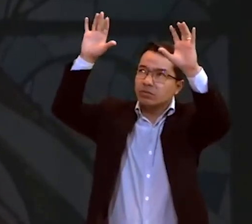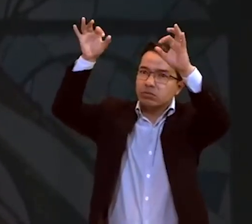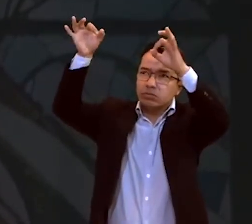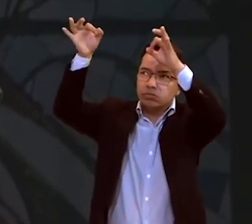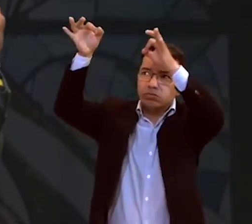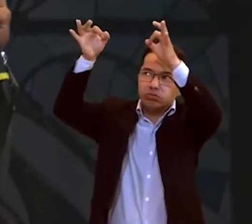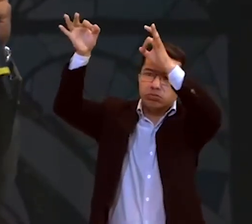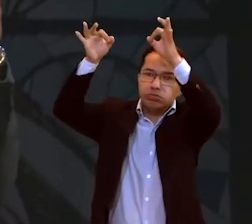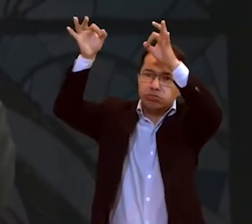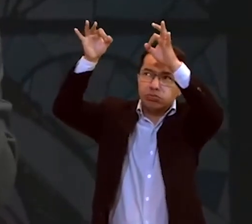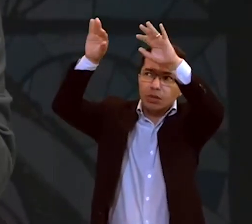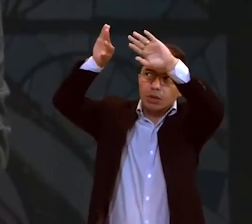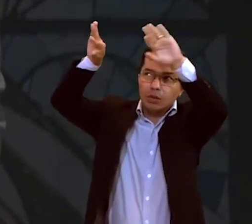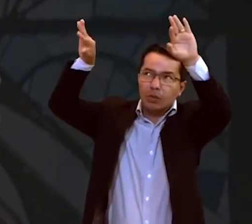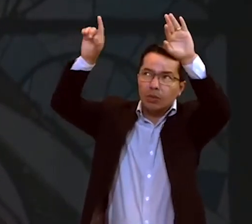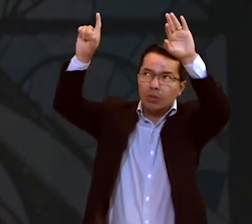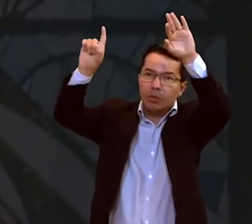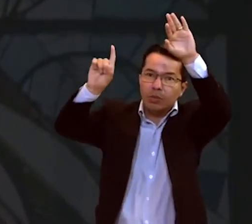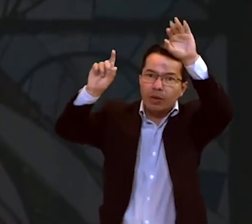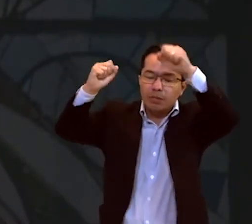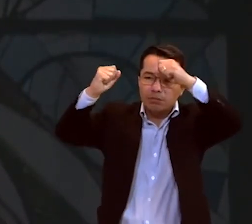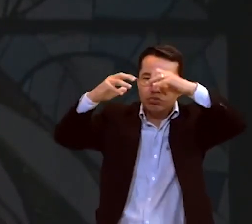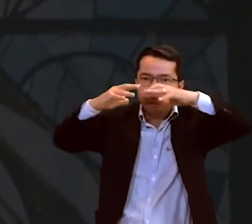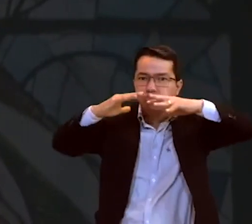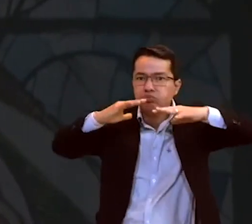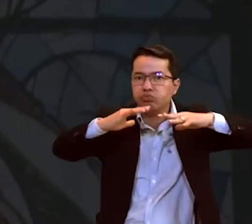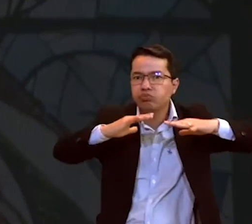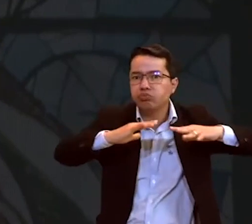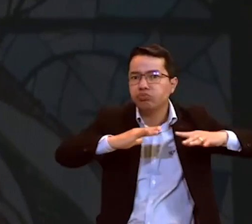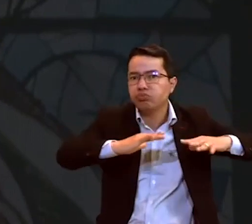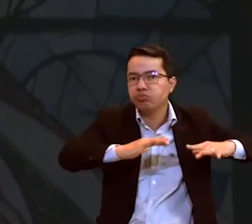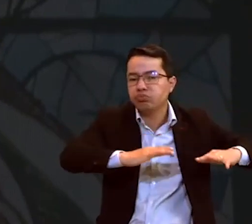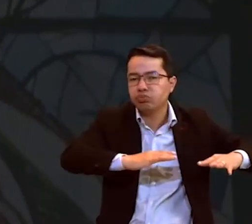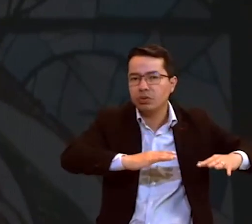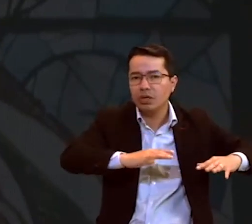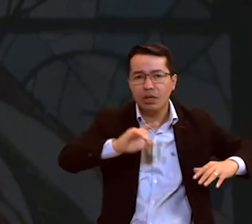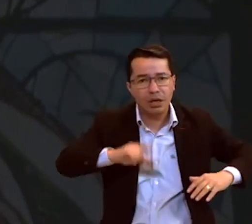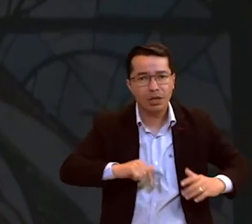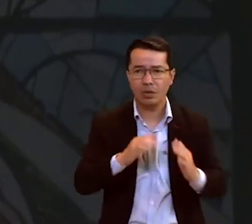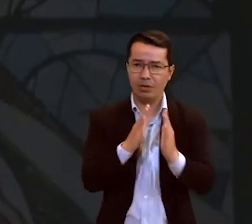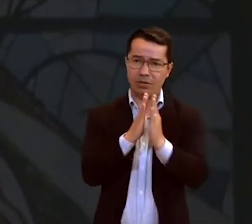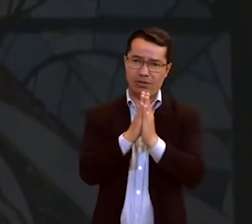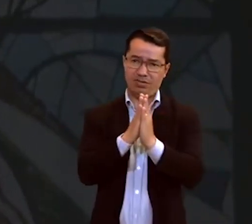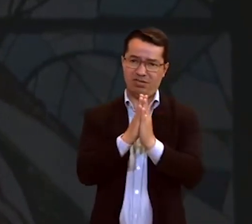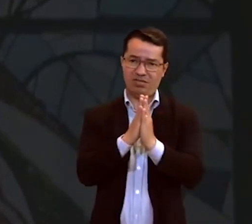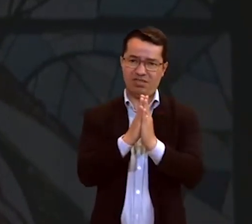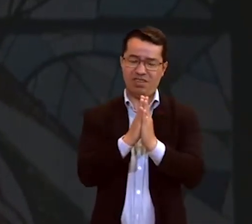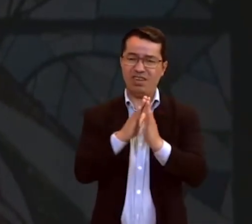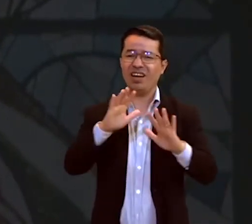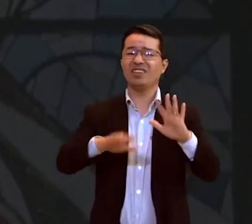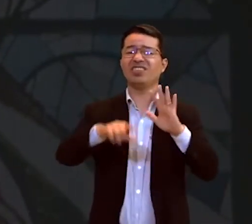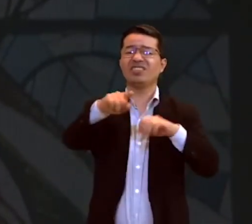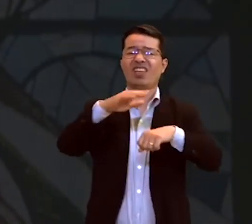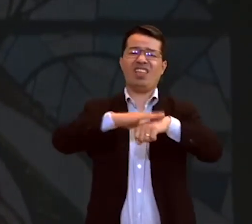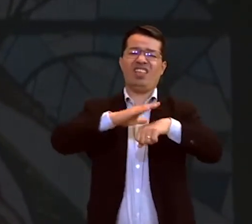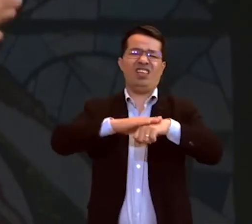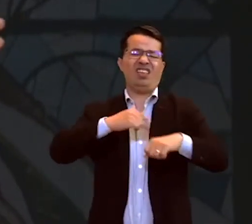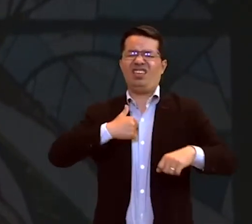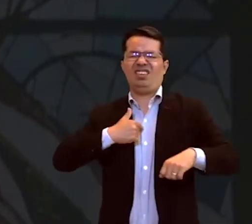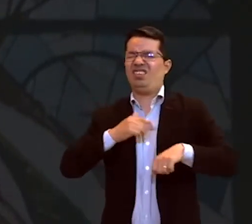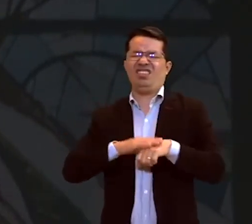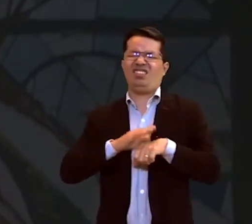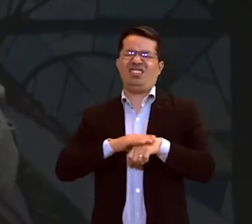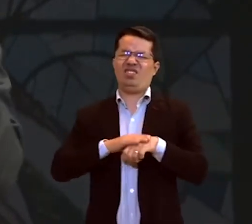outra, tenta resolver do nosso jeito, e aí a gente não resolve problema nenhum, porque a gente deixou de orar, ou deixou por